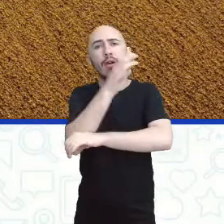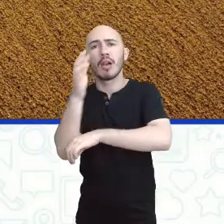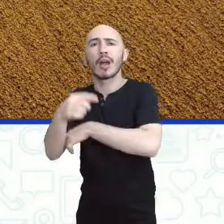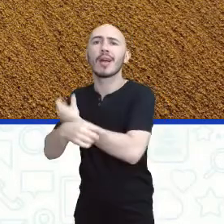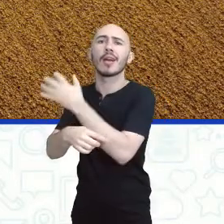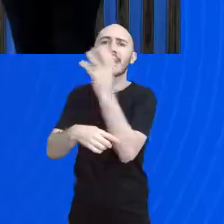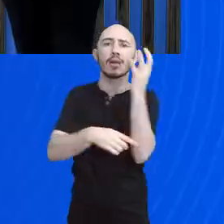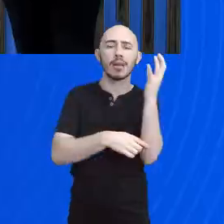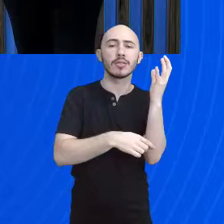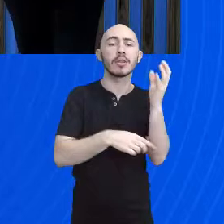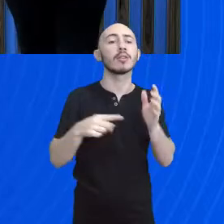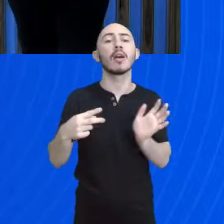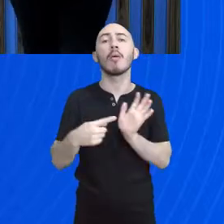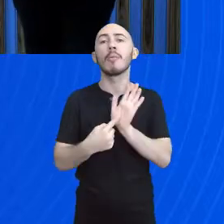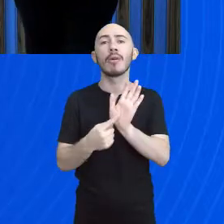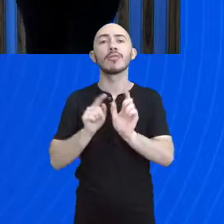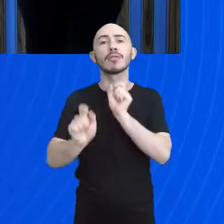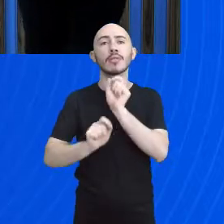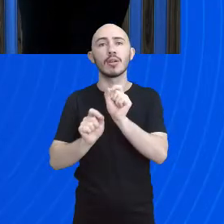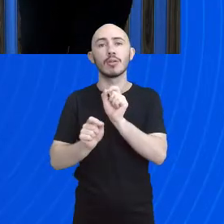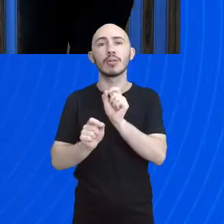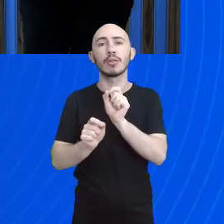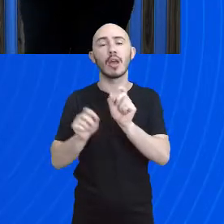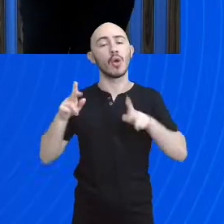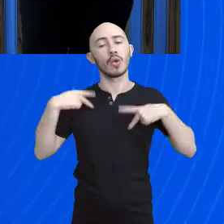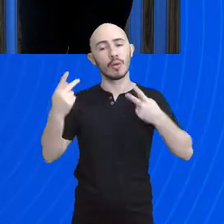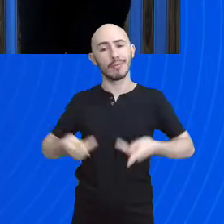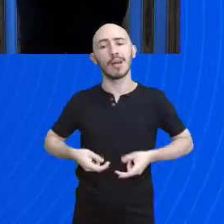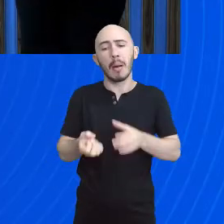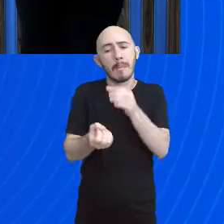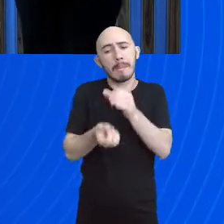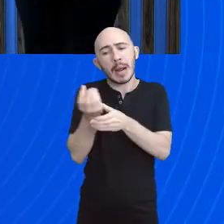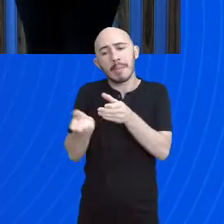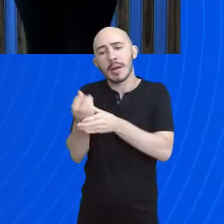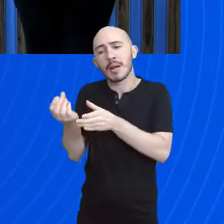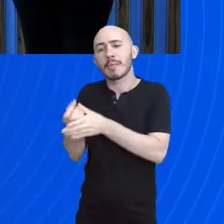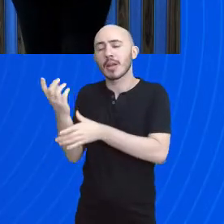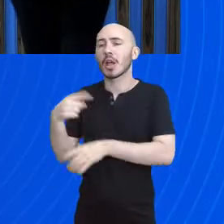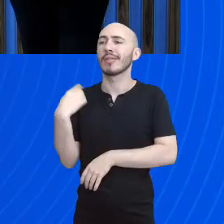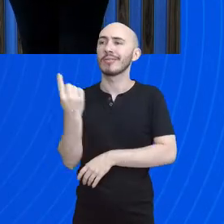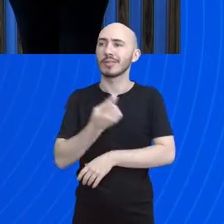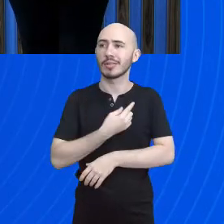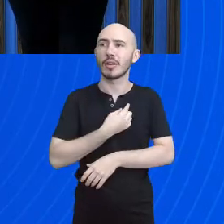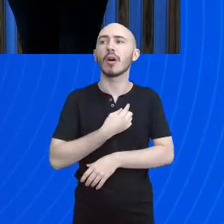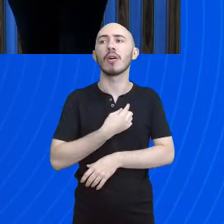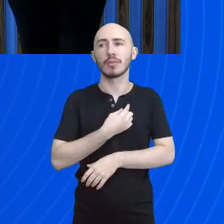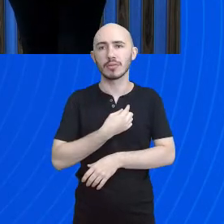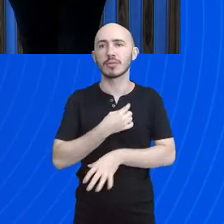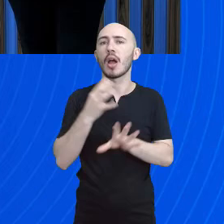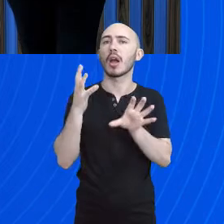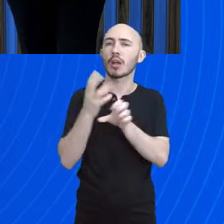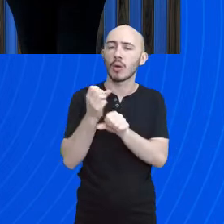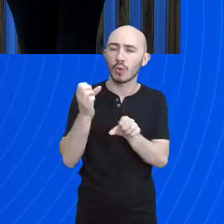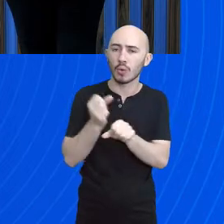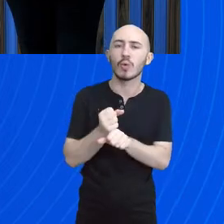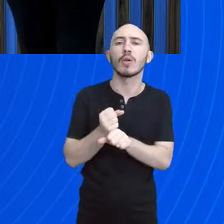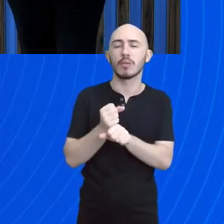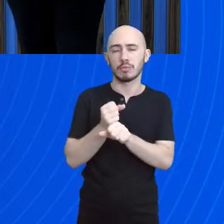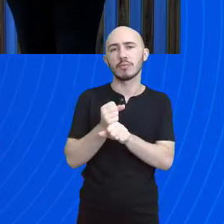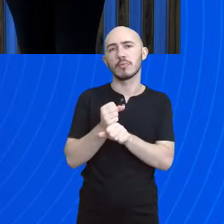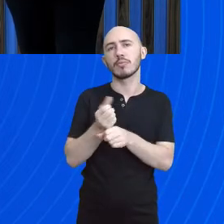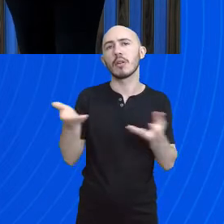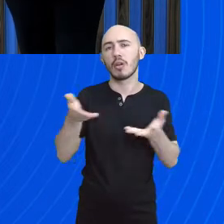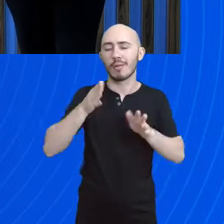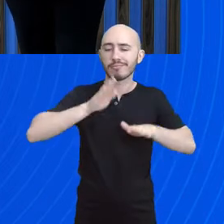caracteriza produtividade para o ser humano, nós pegamos para fazer esse cálculo aí da